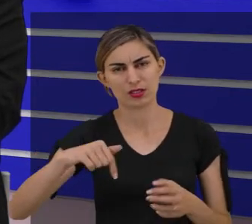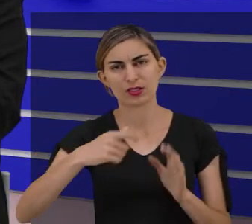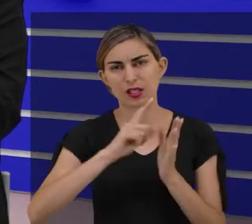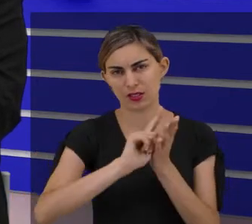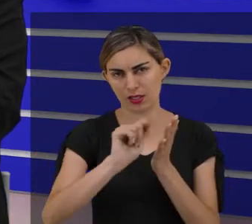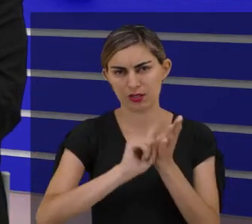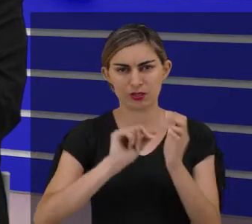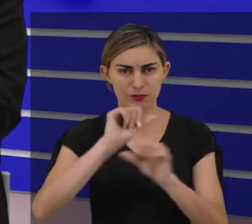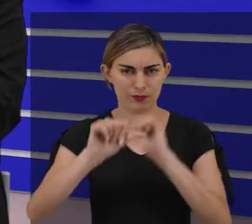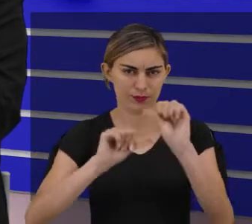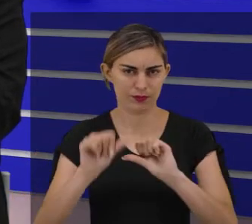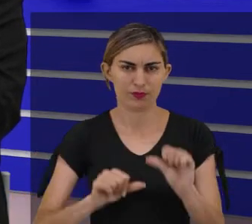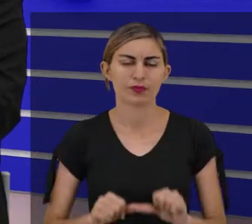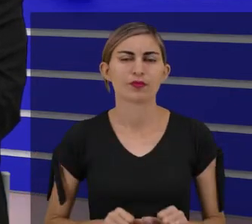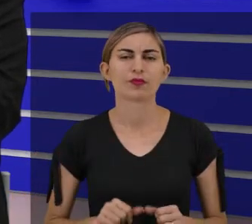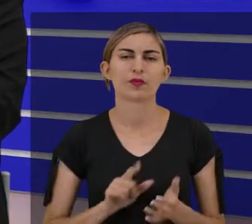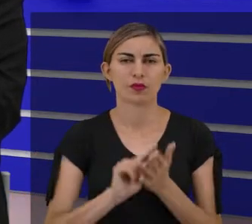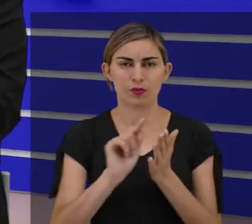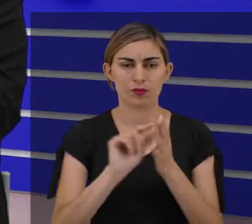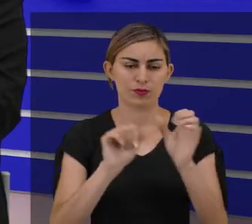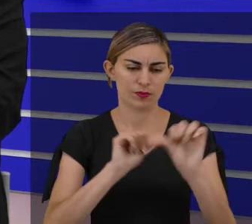artigos modificados,